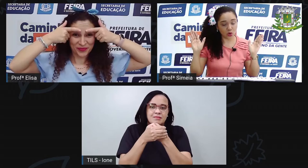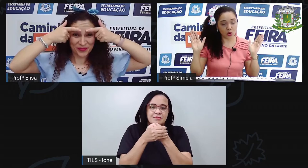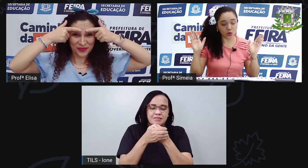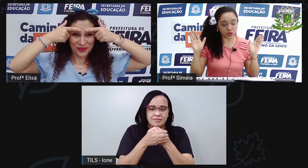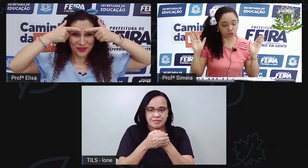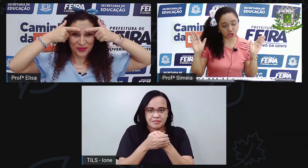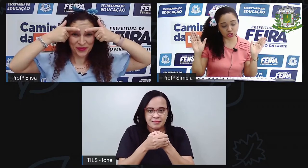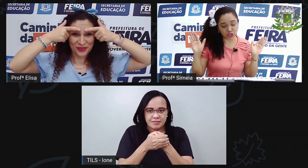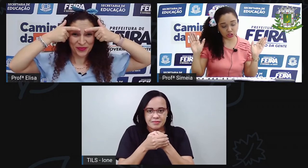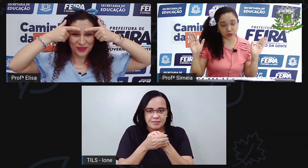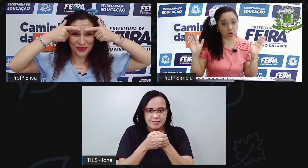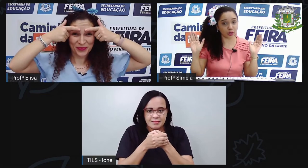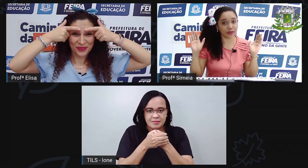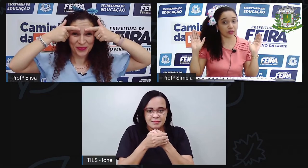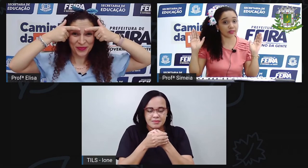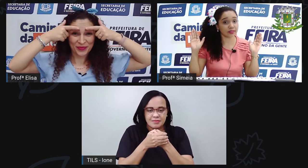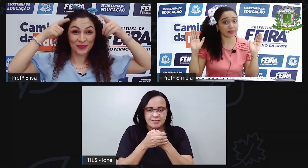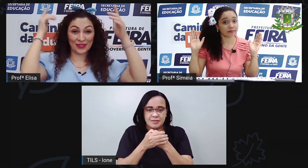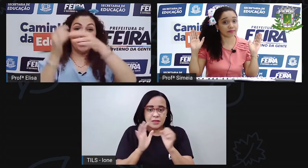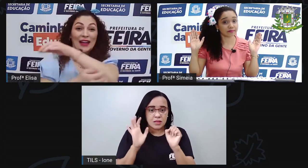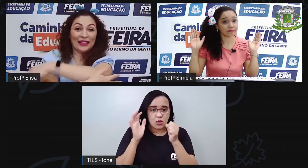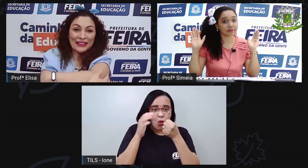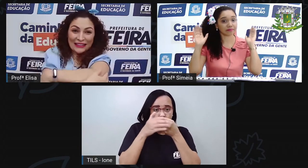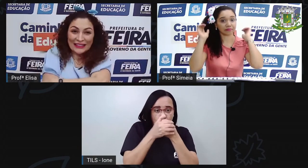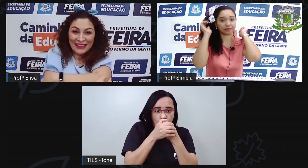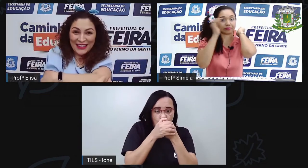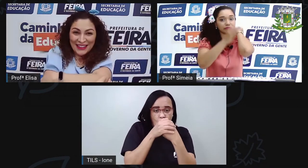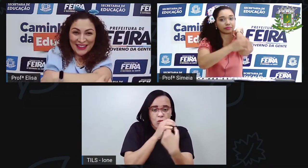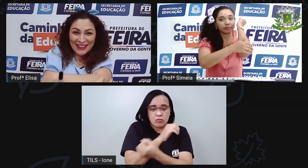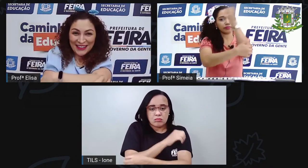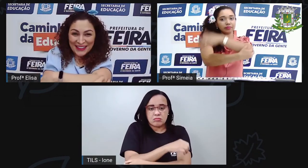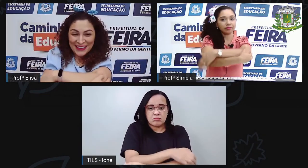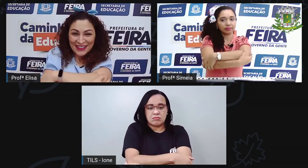se esconde os cotovelos